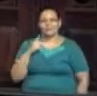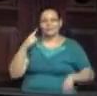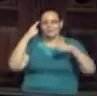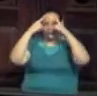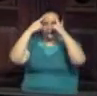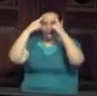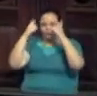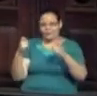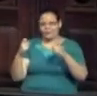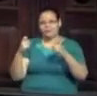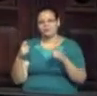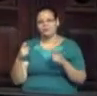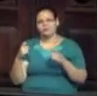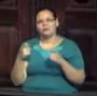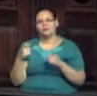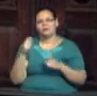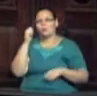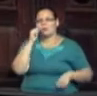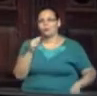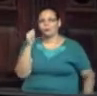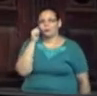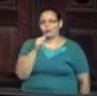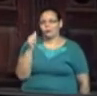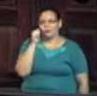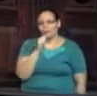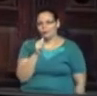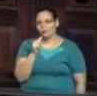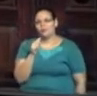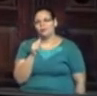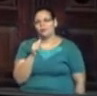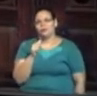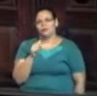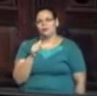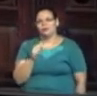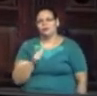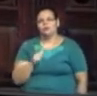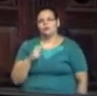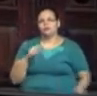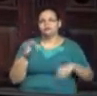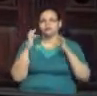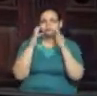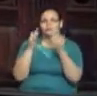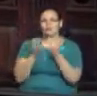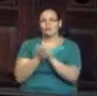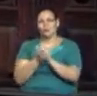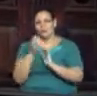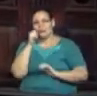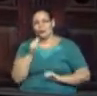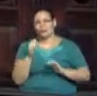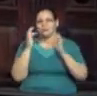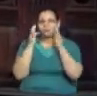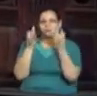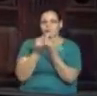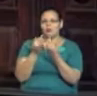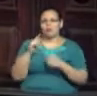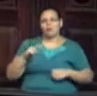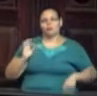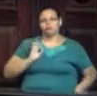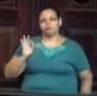violência das mulheres, esposas e parentes de policiais